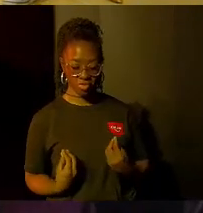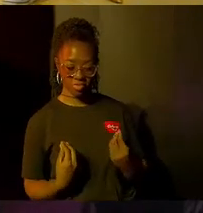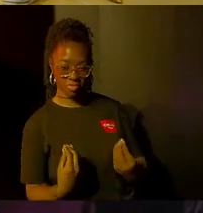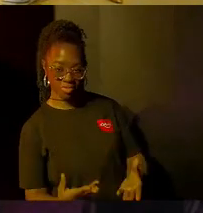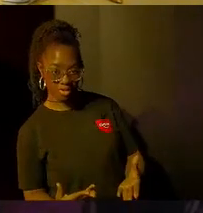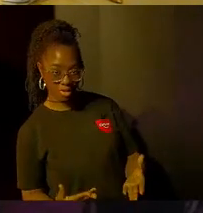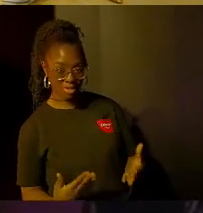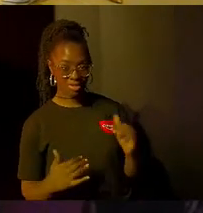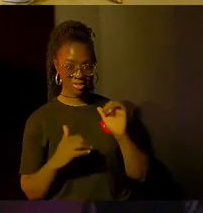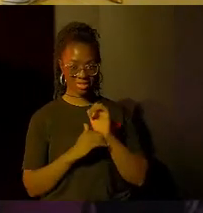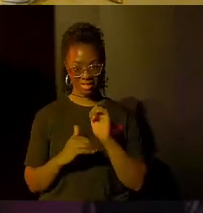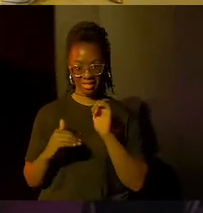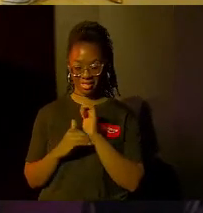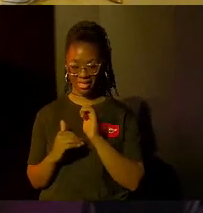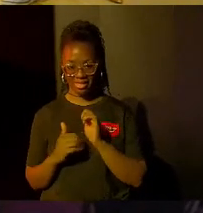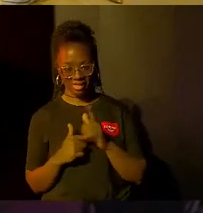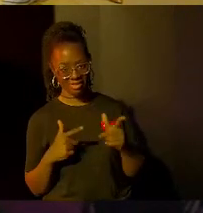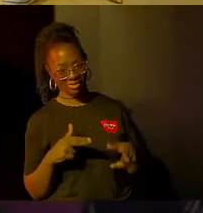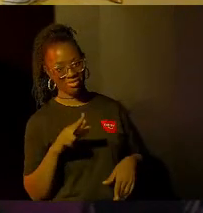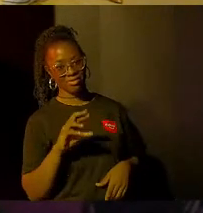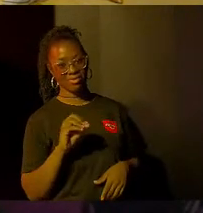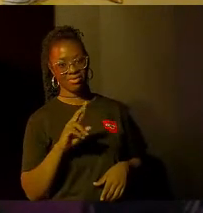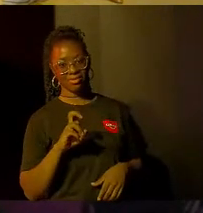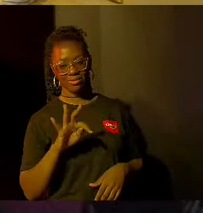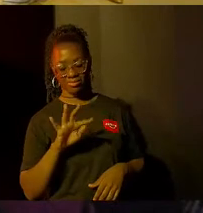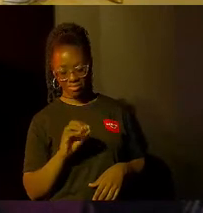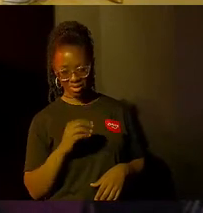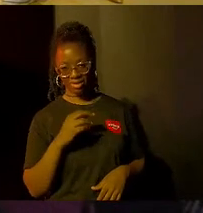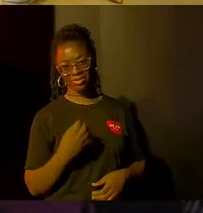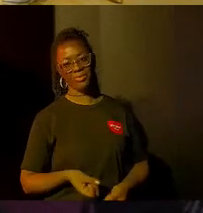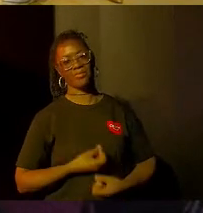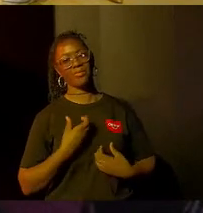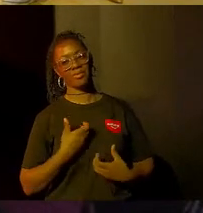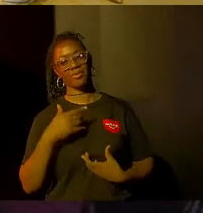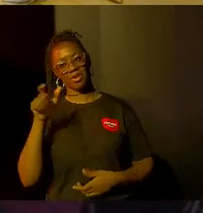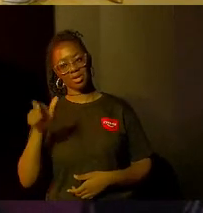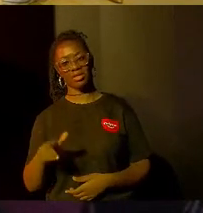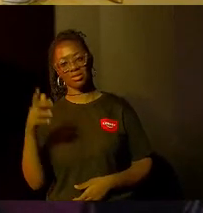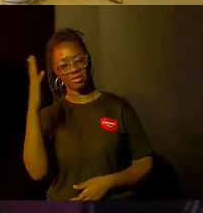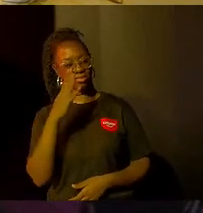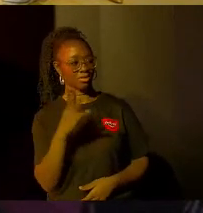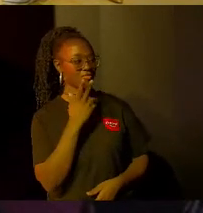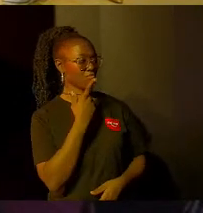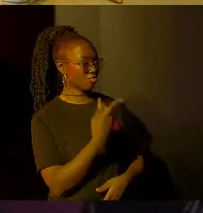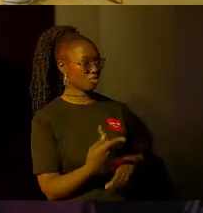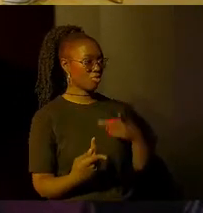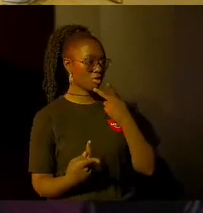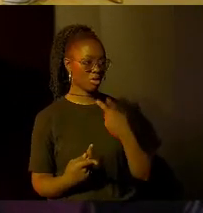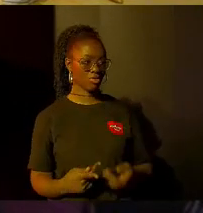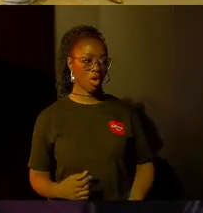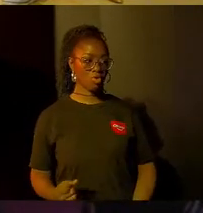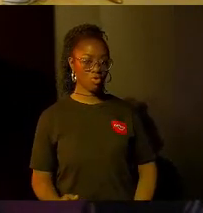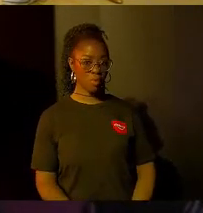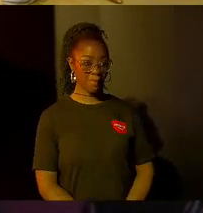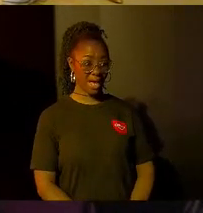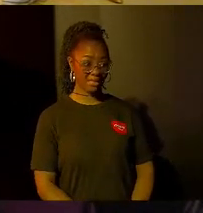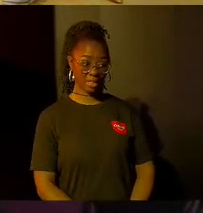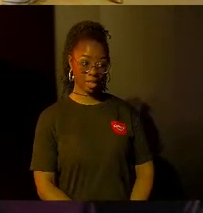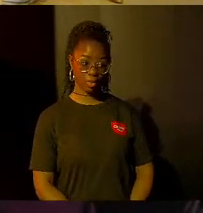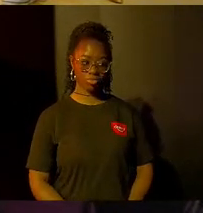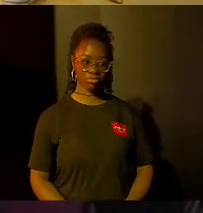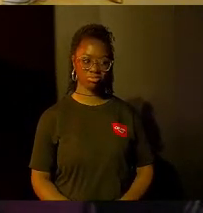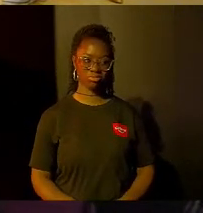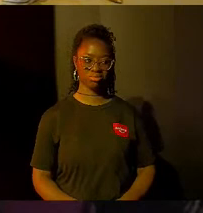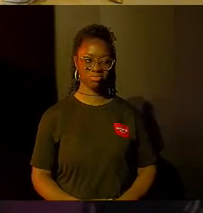que o meu querido Roberto Piva um dos grandes poetas brasileiros citava isso constantemente ou